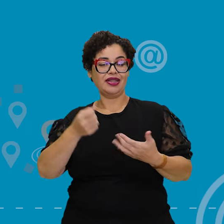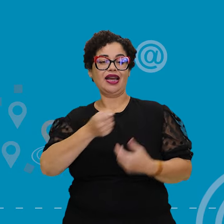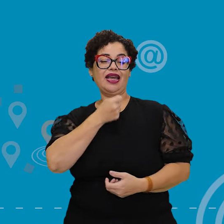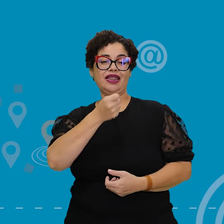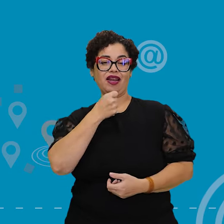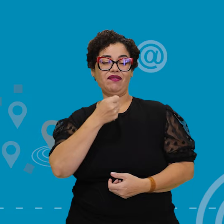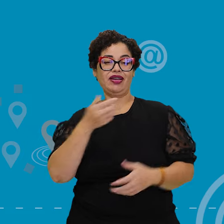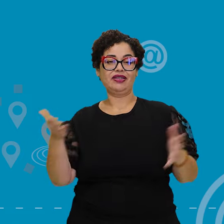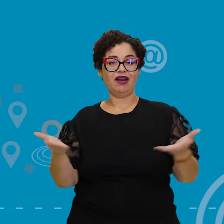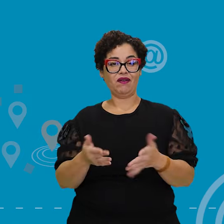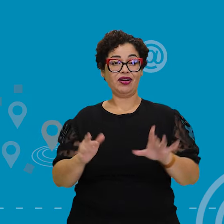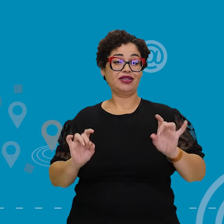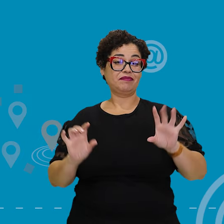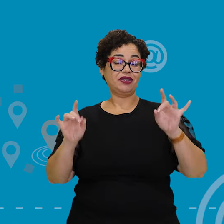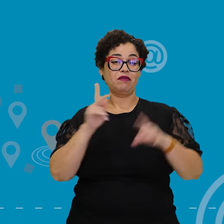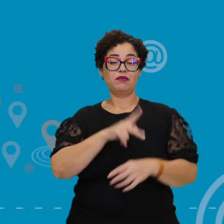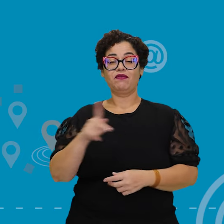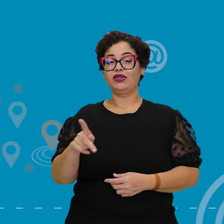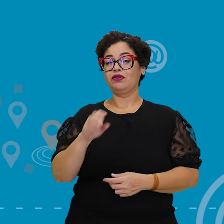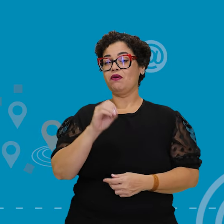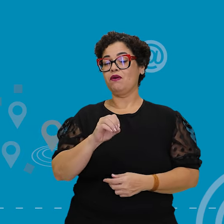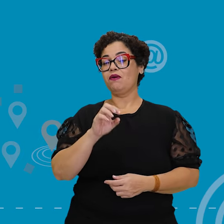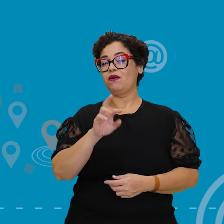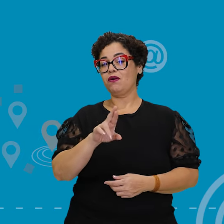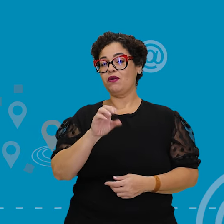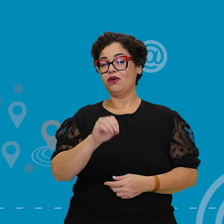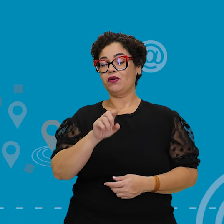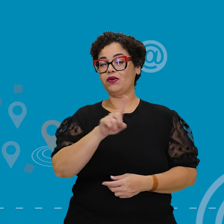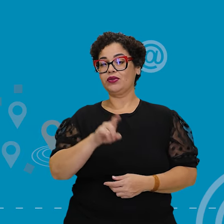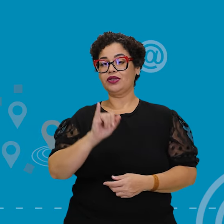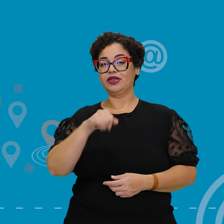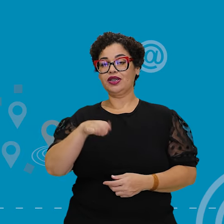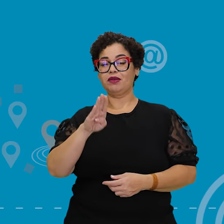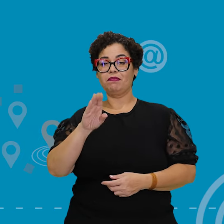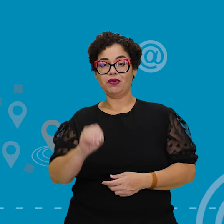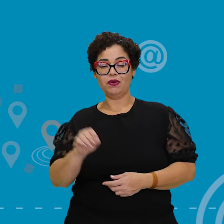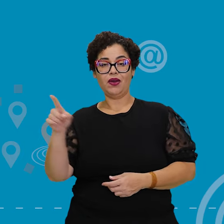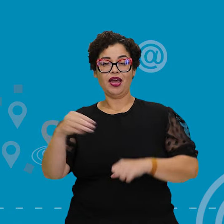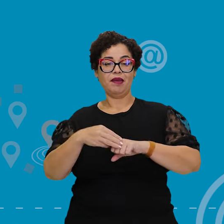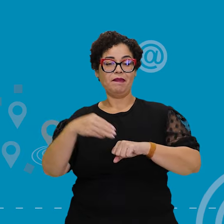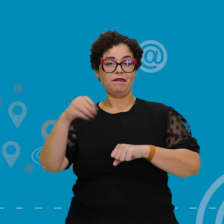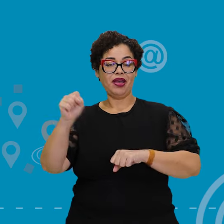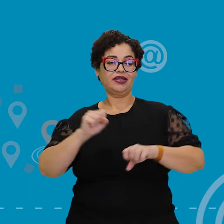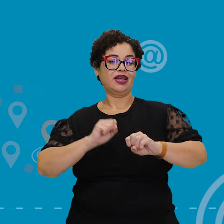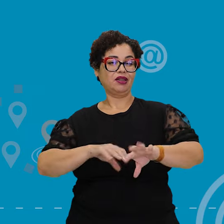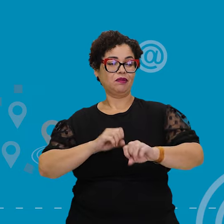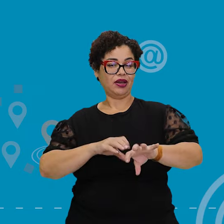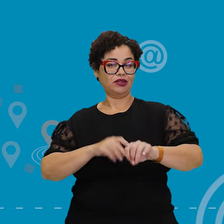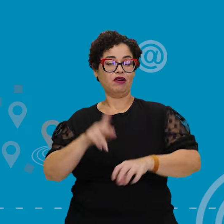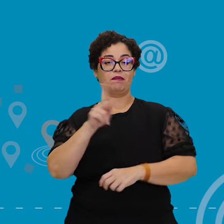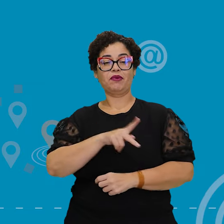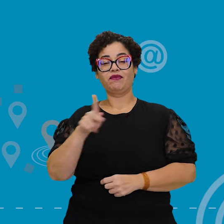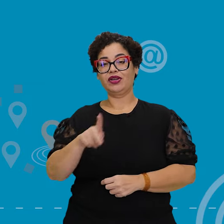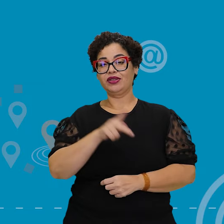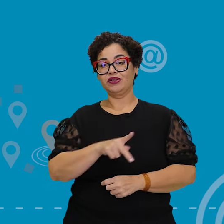realidade. Receberemos como entrevistado especial o professor Orozimbo Cordeiro Júnior, que é